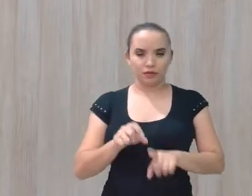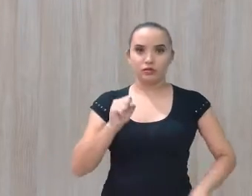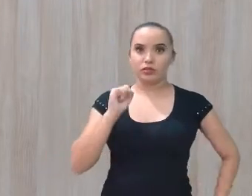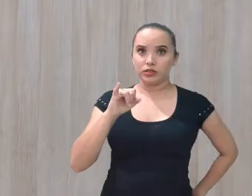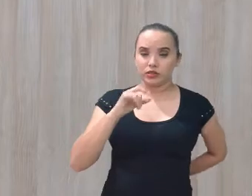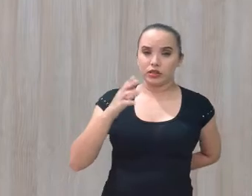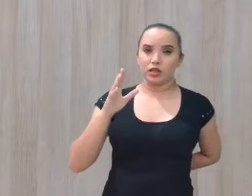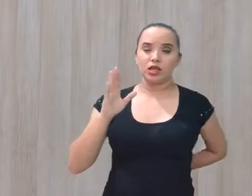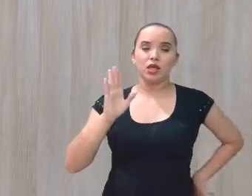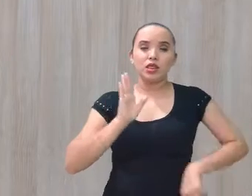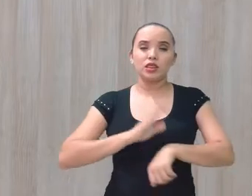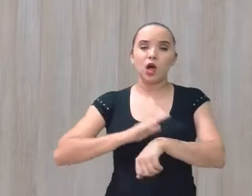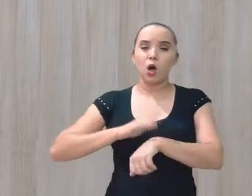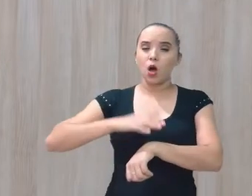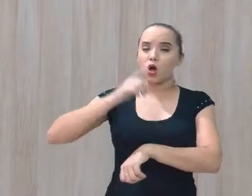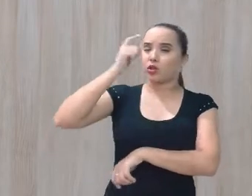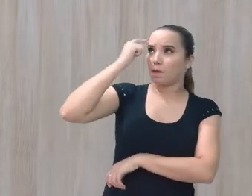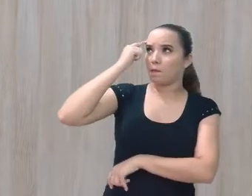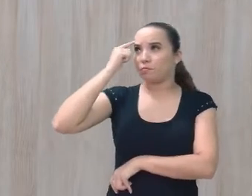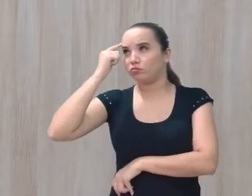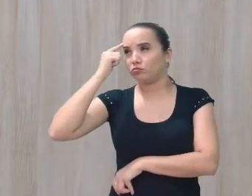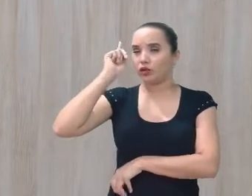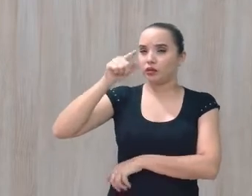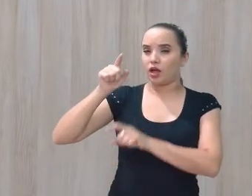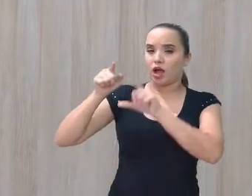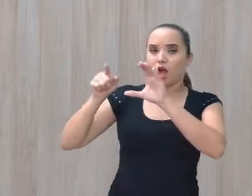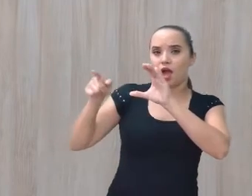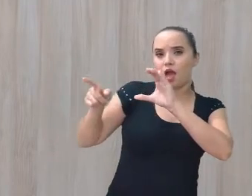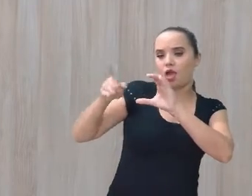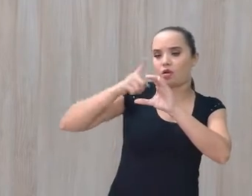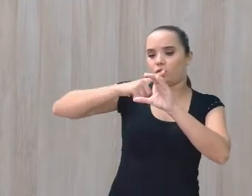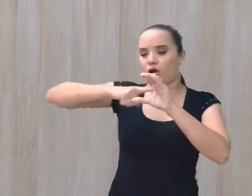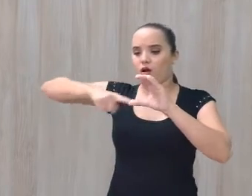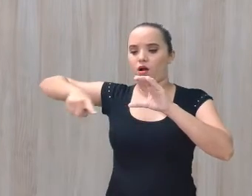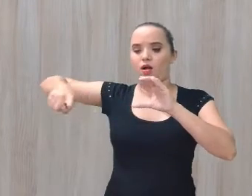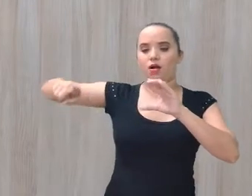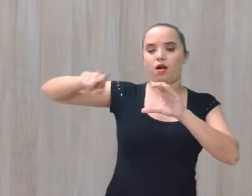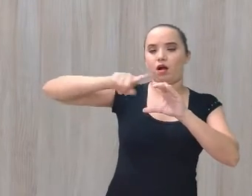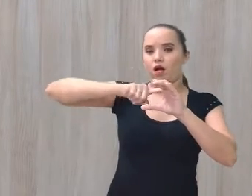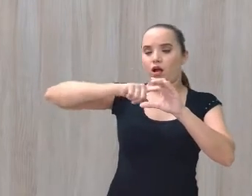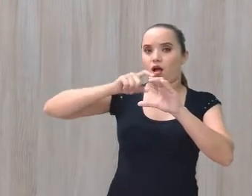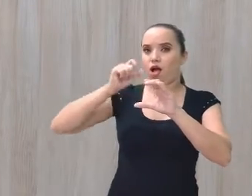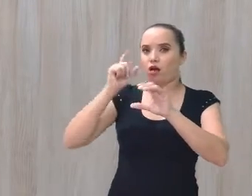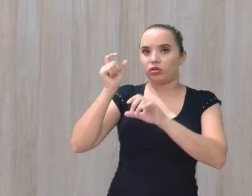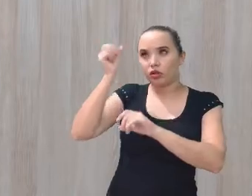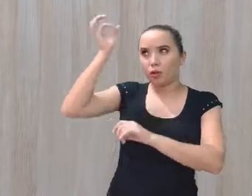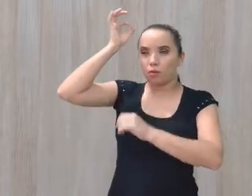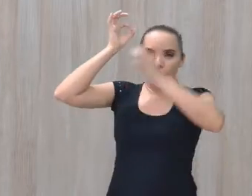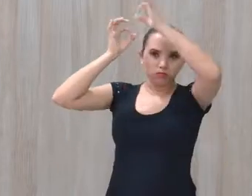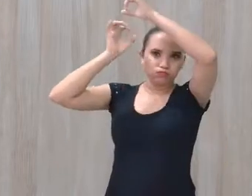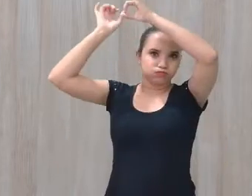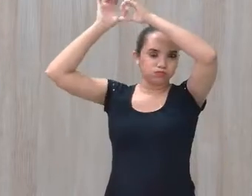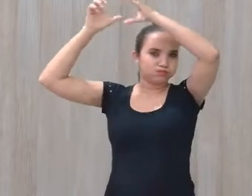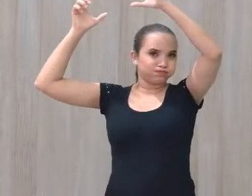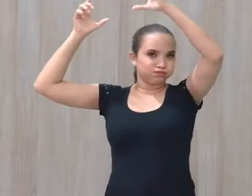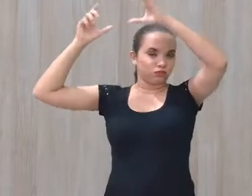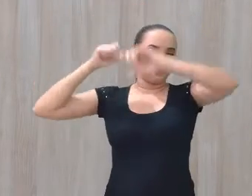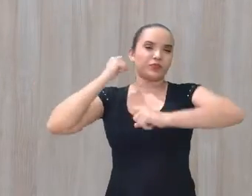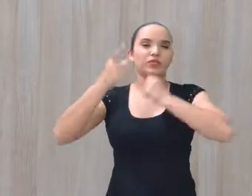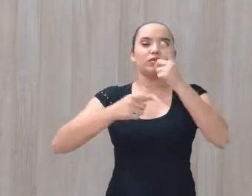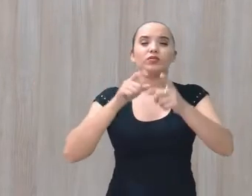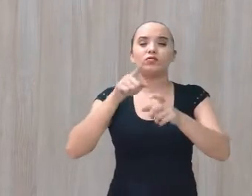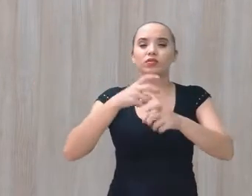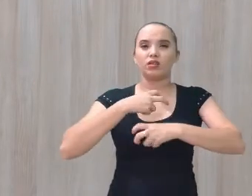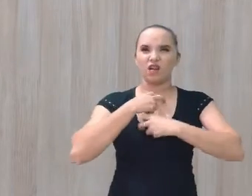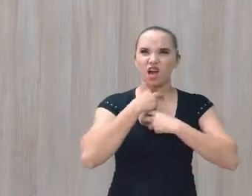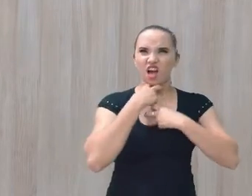geralmente ele tem umas bolinhas, em vez daquela linha que puxa para a fala, ou se você grita, ele geralmente é